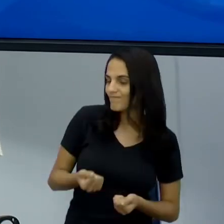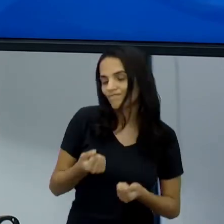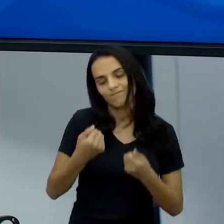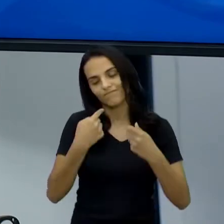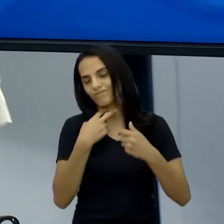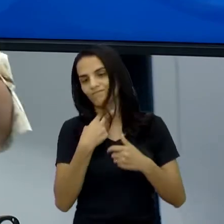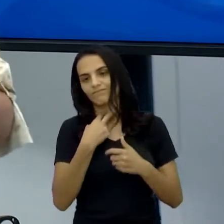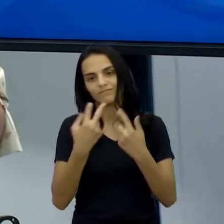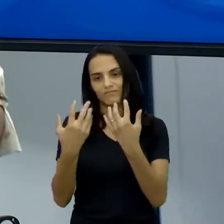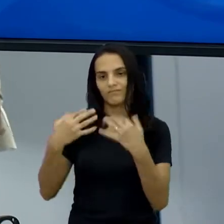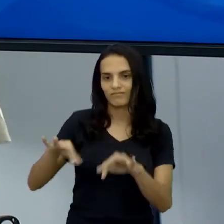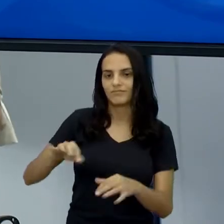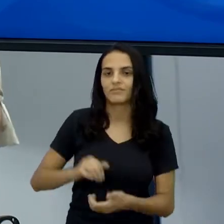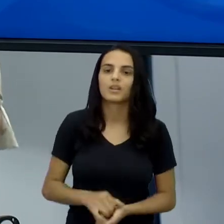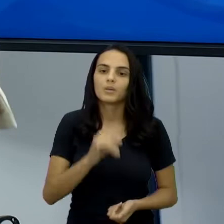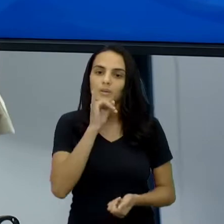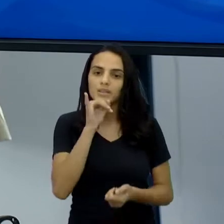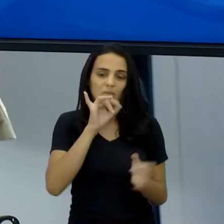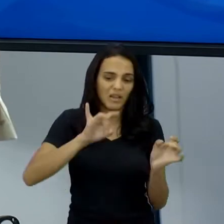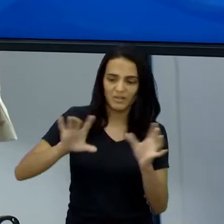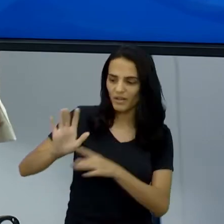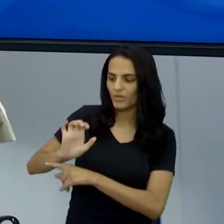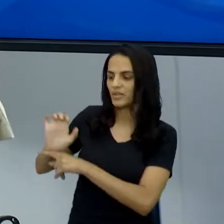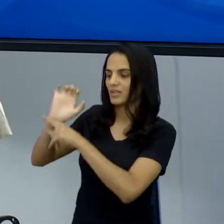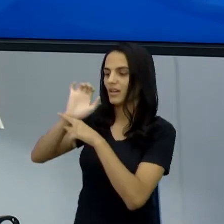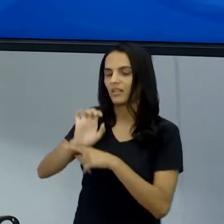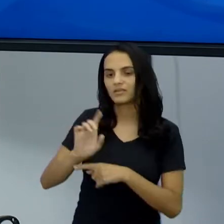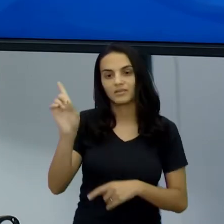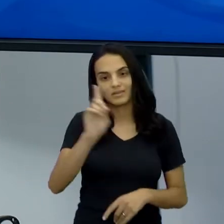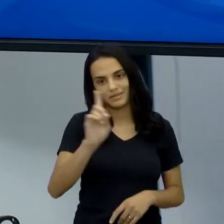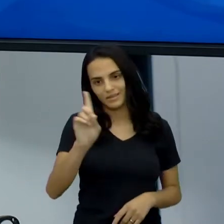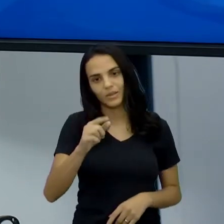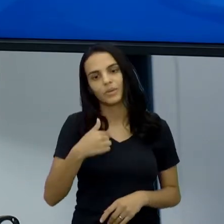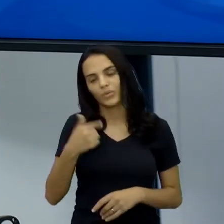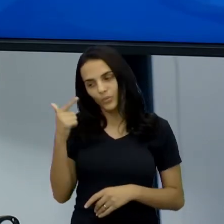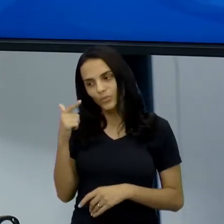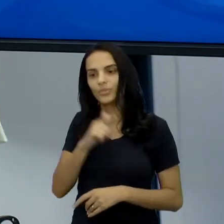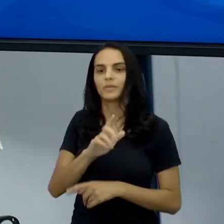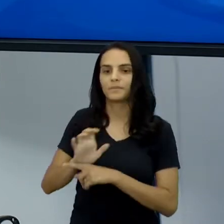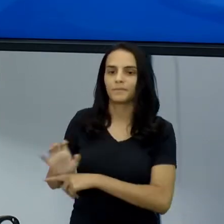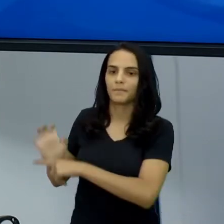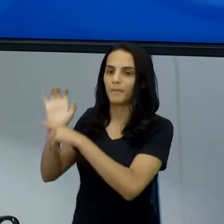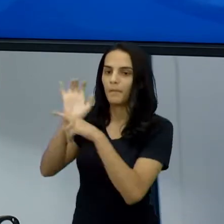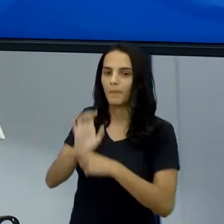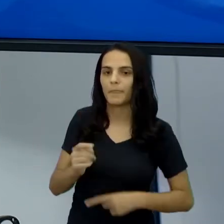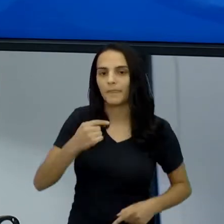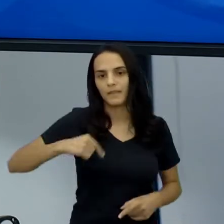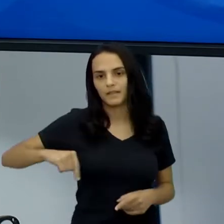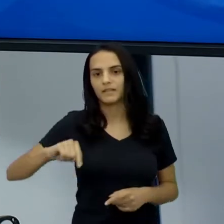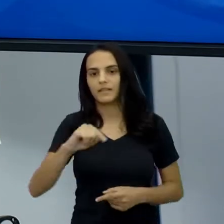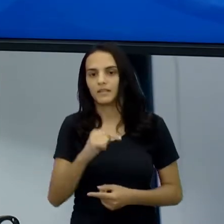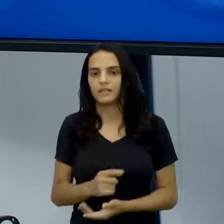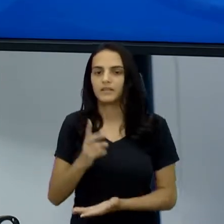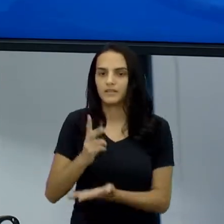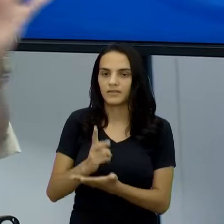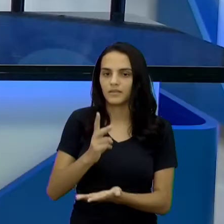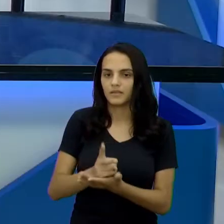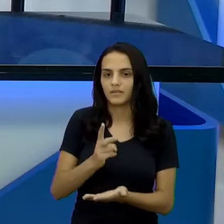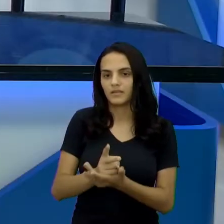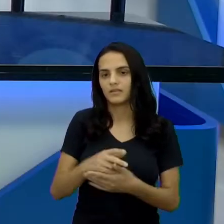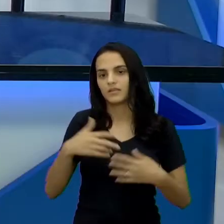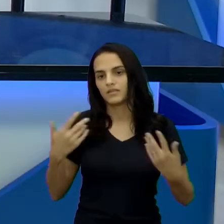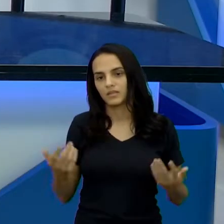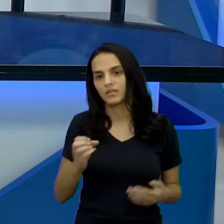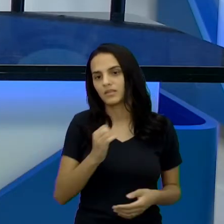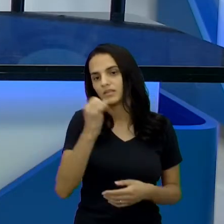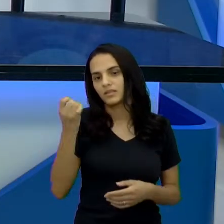Então, tipo, larga o Estado, pronto. Não, isso aqui eu conquistei. Isso aqui a gente se a gente vai aposentar, são outros